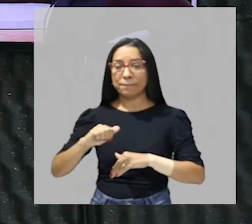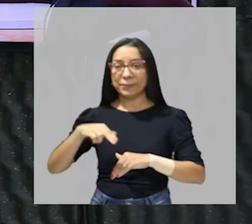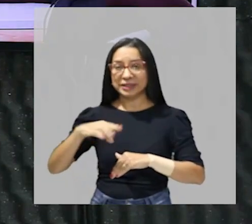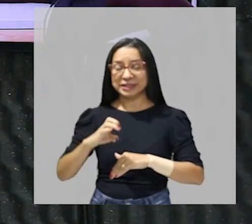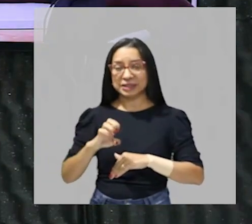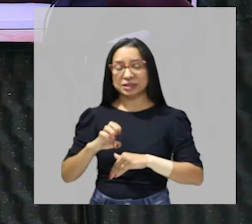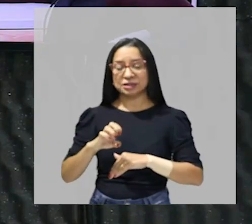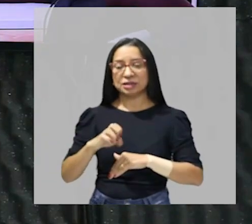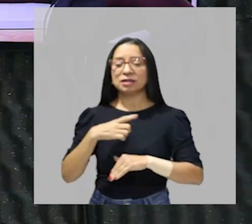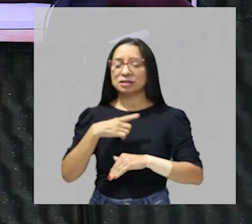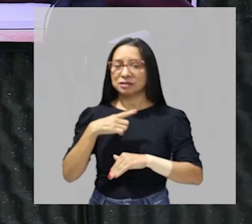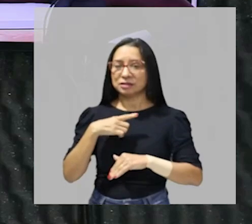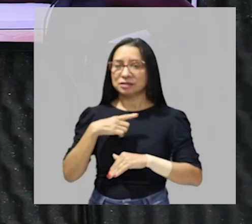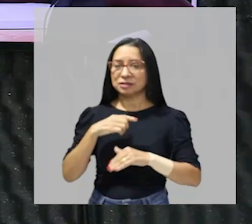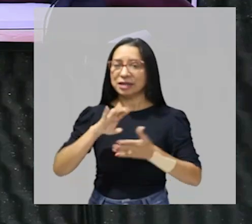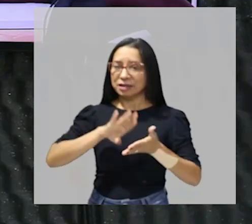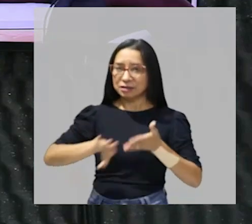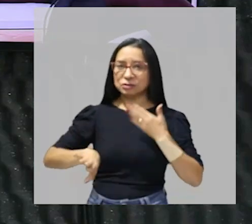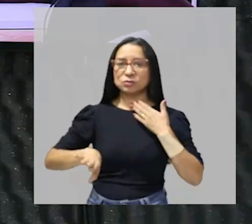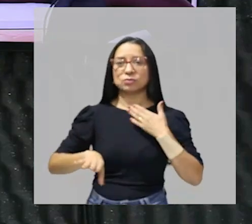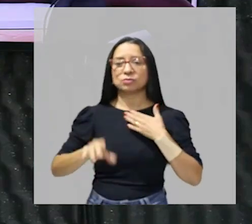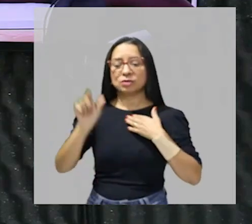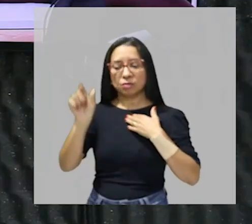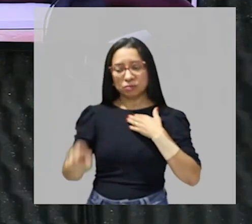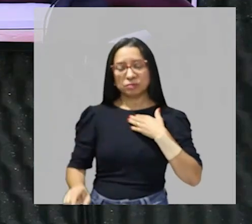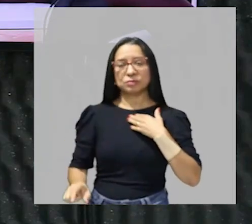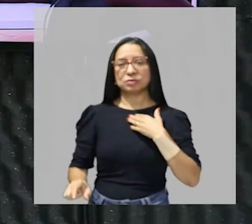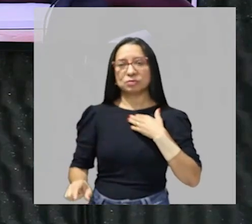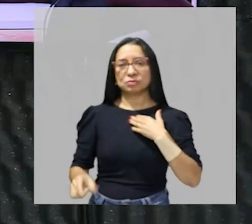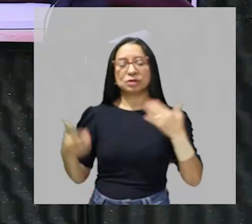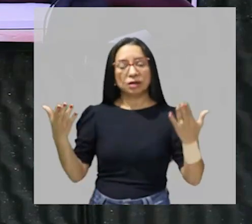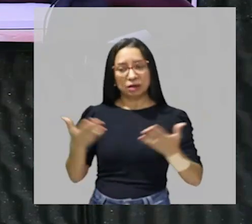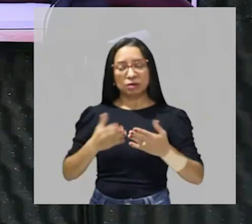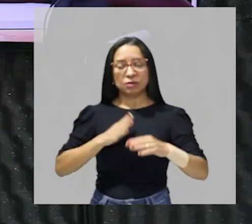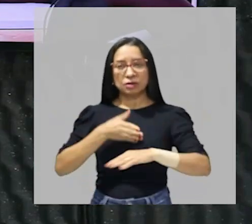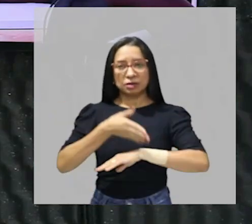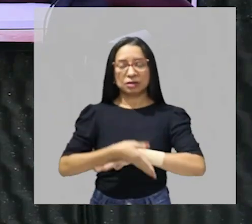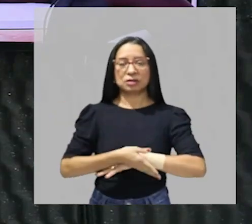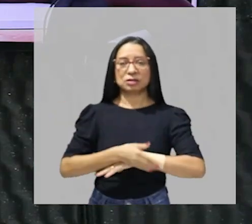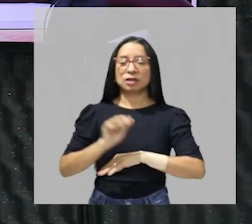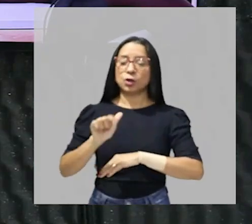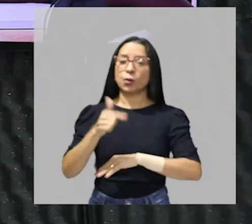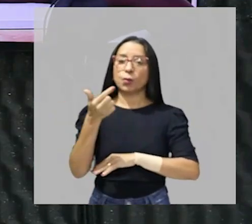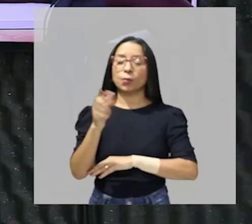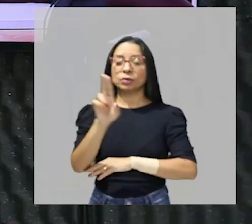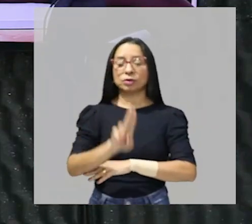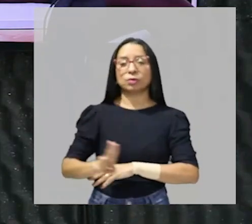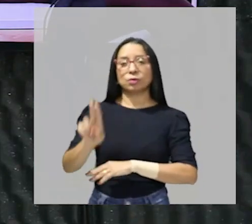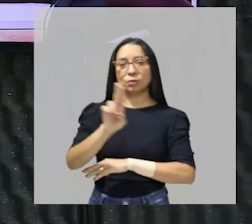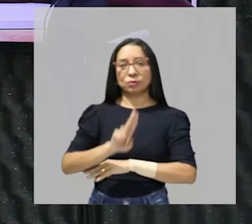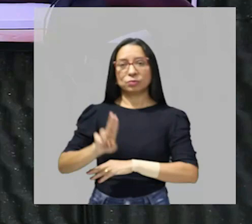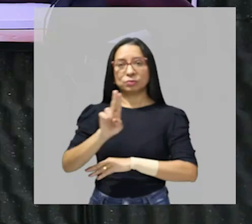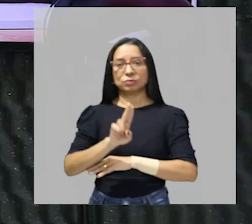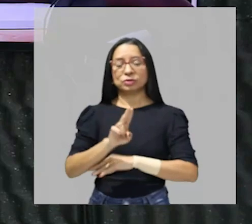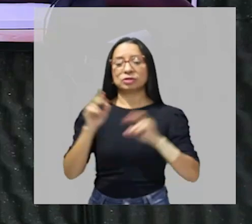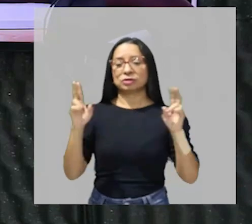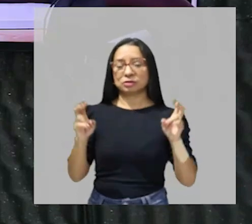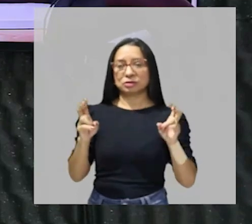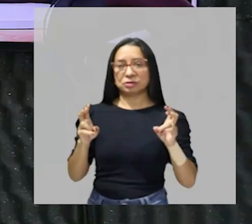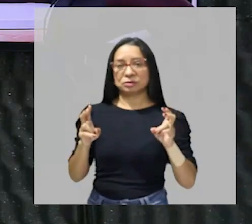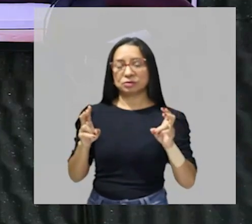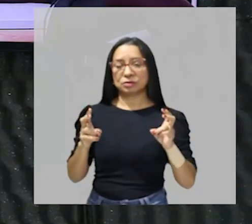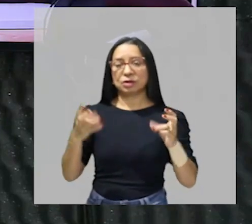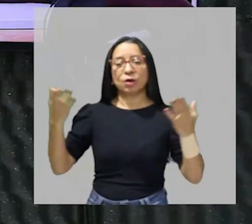E agora nós iremos entrar aqui em mais uma unidade temática, que são as lutas. Vou esclarecer para vocês aqui, fazer uma